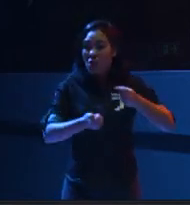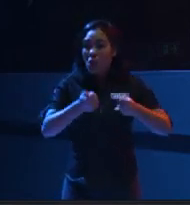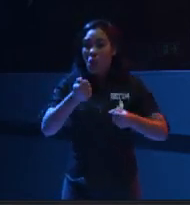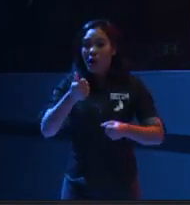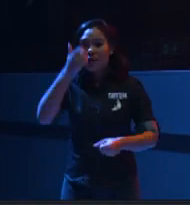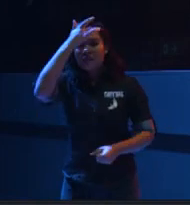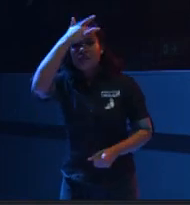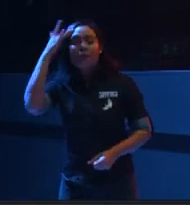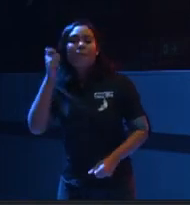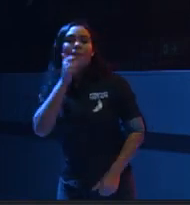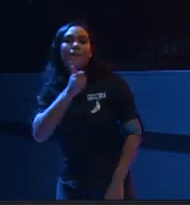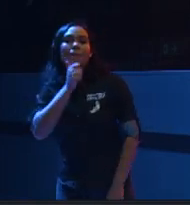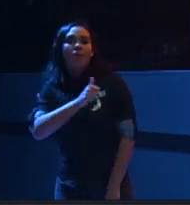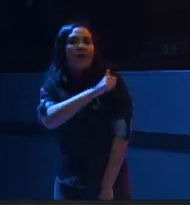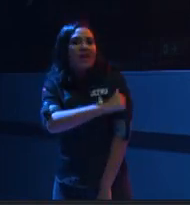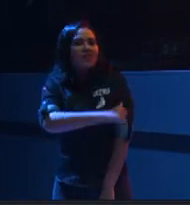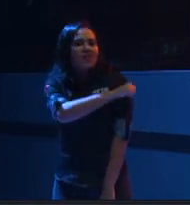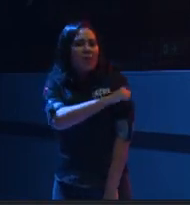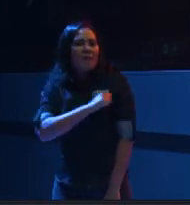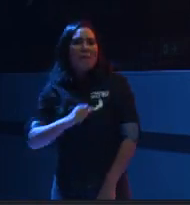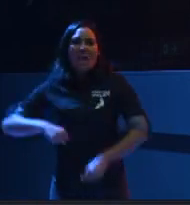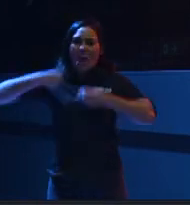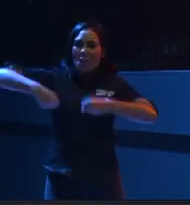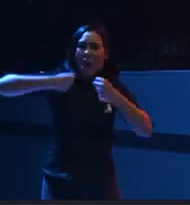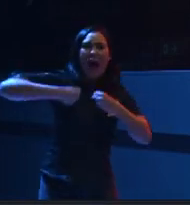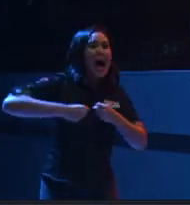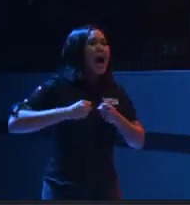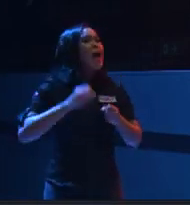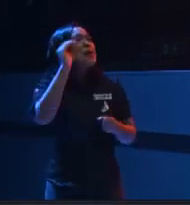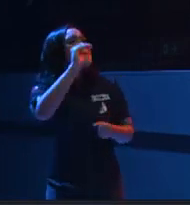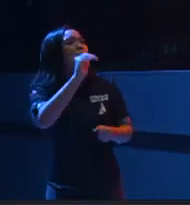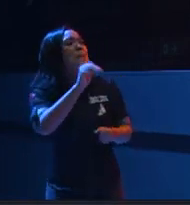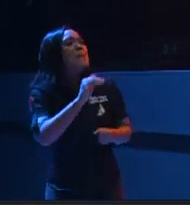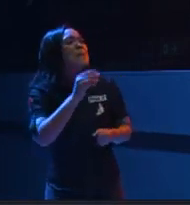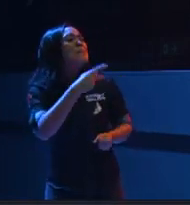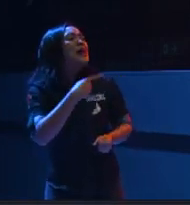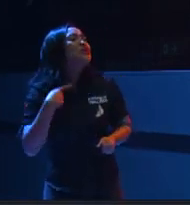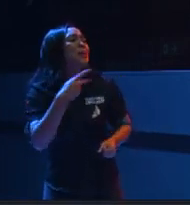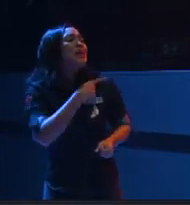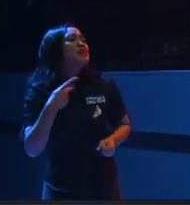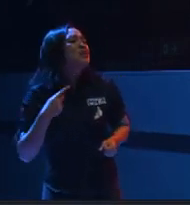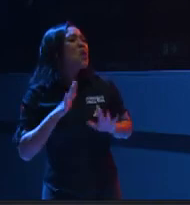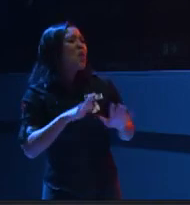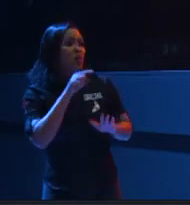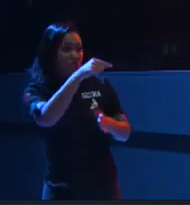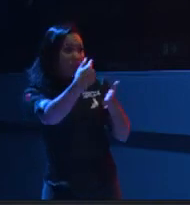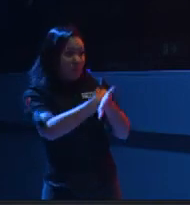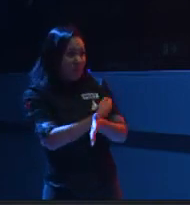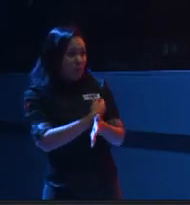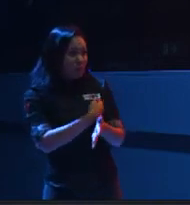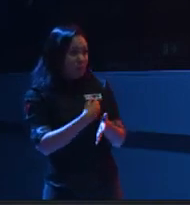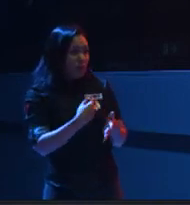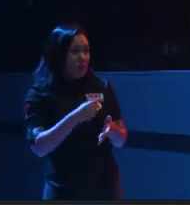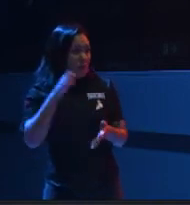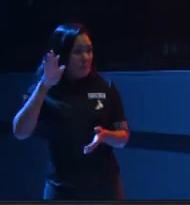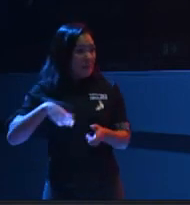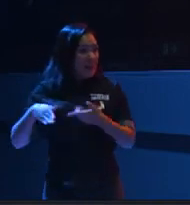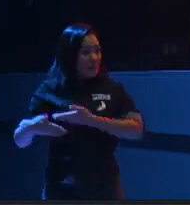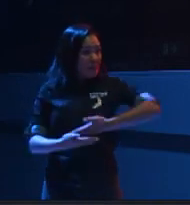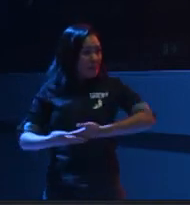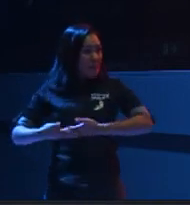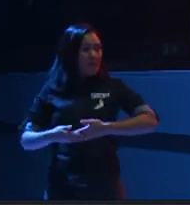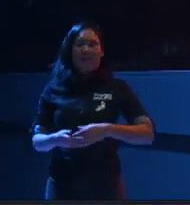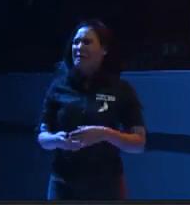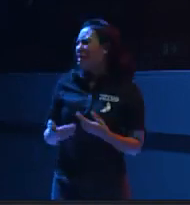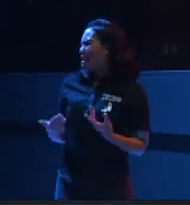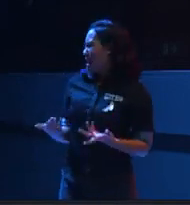Fala pastor só não sabe o que aconteceu foi o que foi isso Acabou de olhar para criança perguntou se ela tava bem mesmo não foi é porque